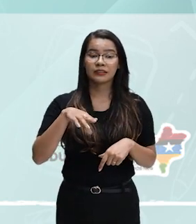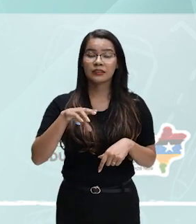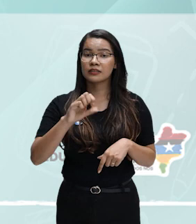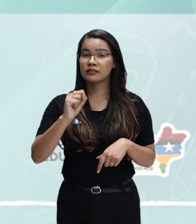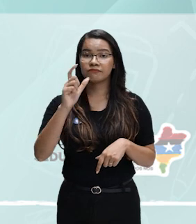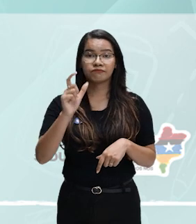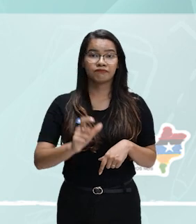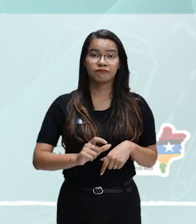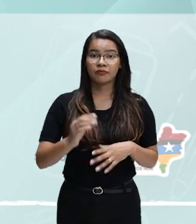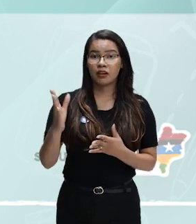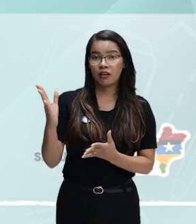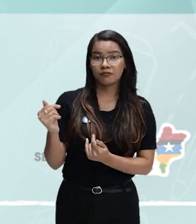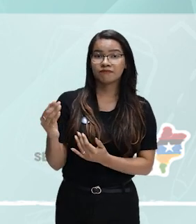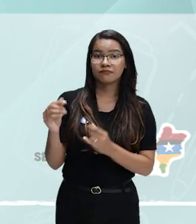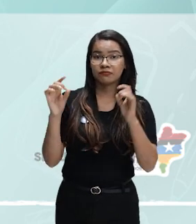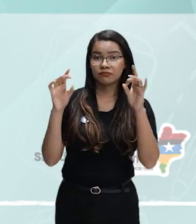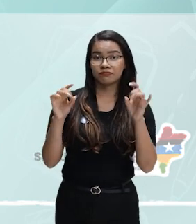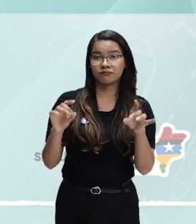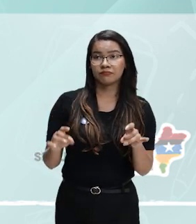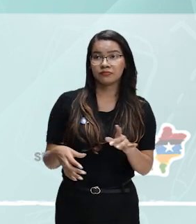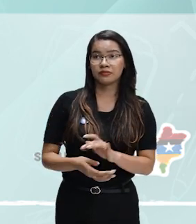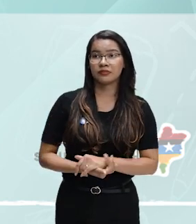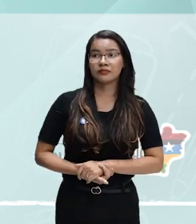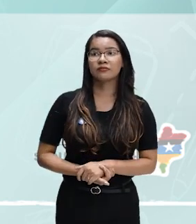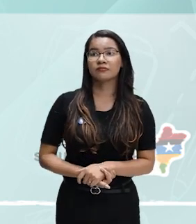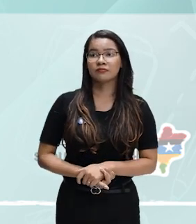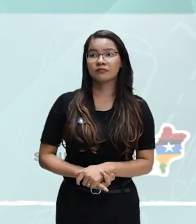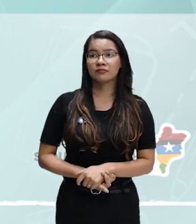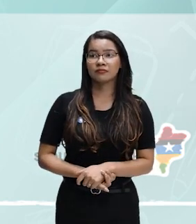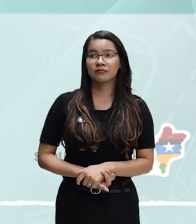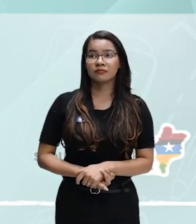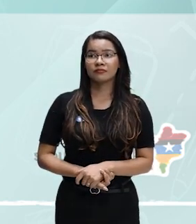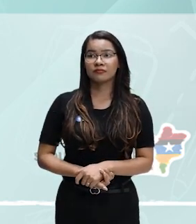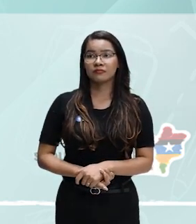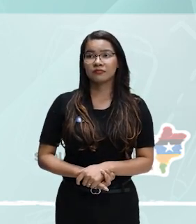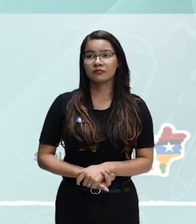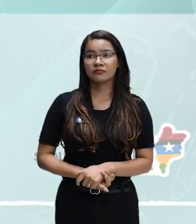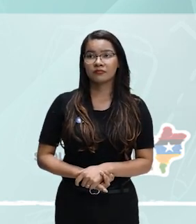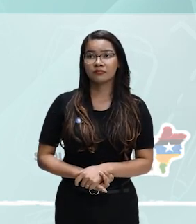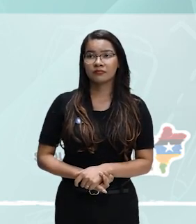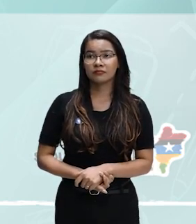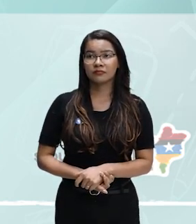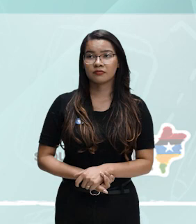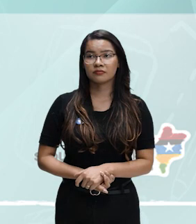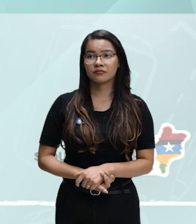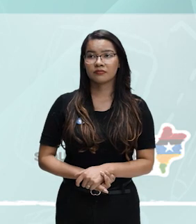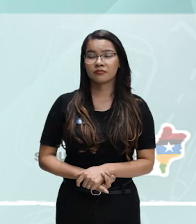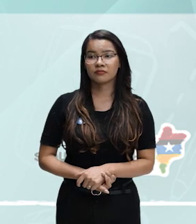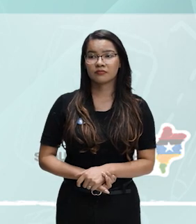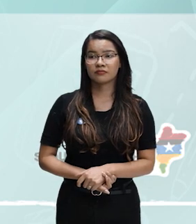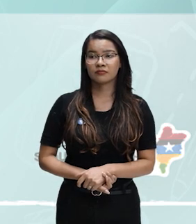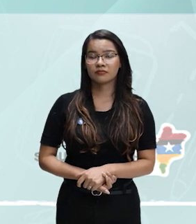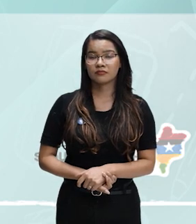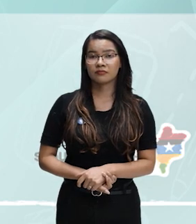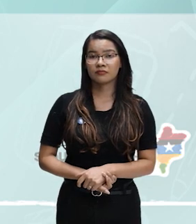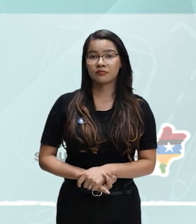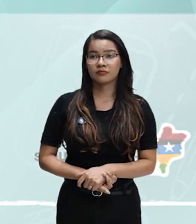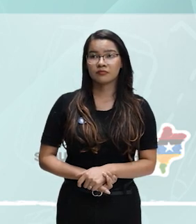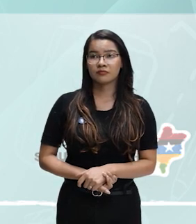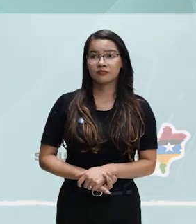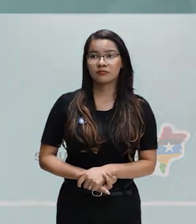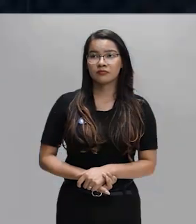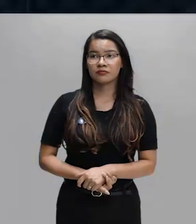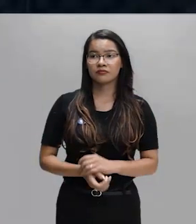né? Inclusive nas gangues clássicas, nas gangues de Chicago, por exemplo, nos Estados Unidos, que foi objeto de estudo sociológico também,